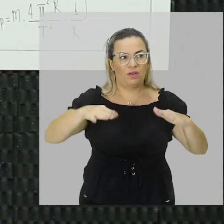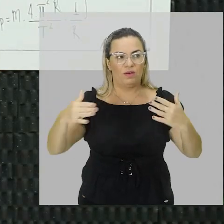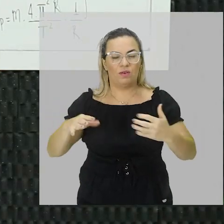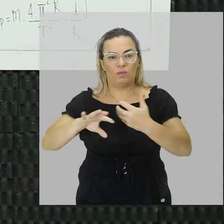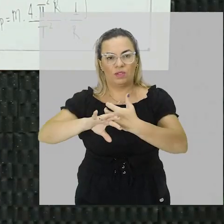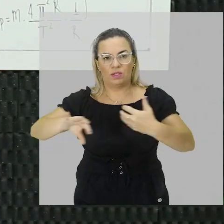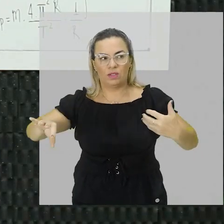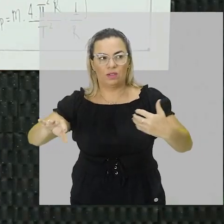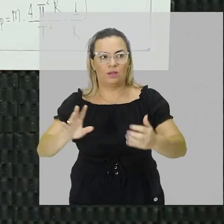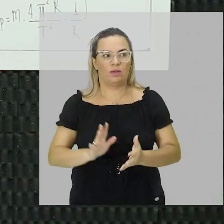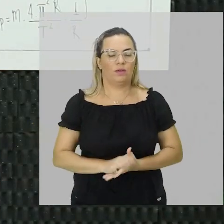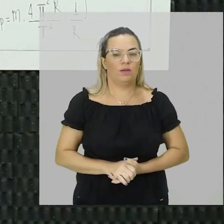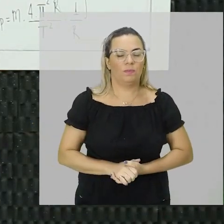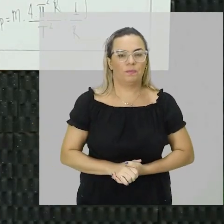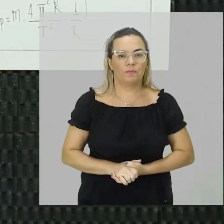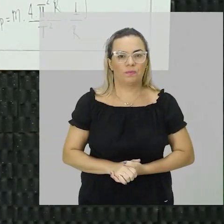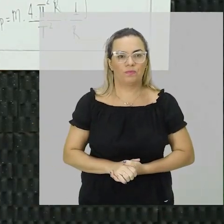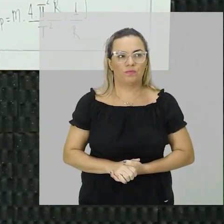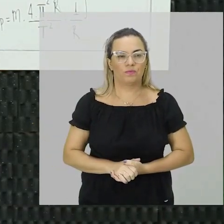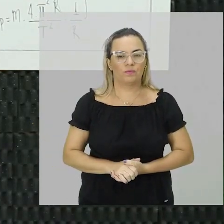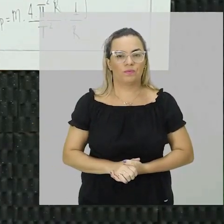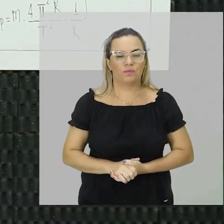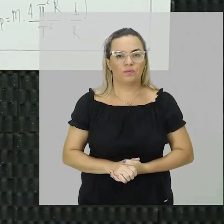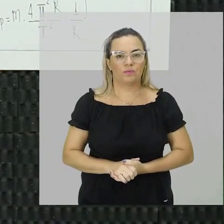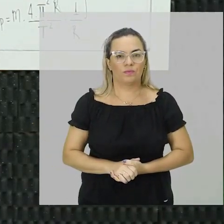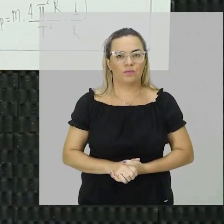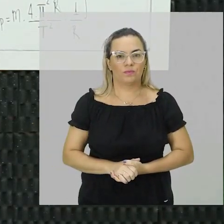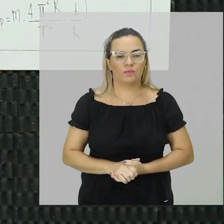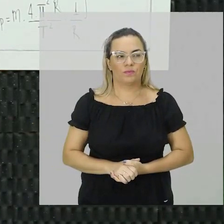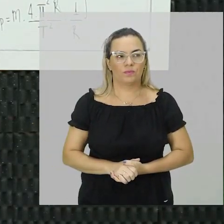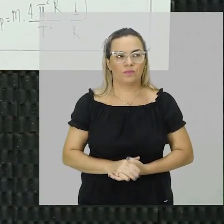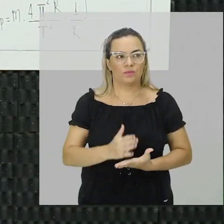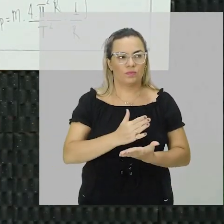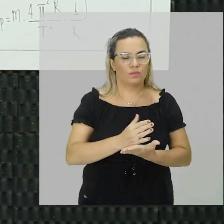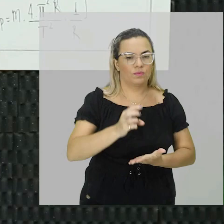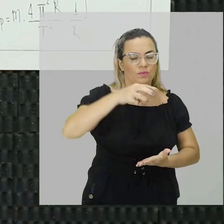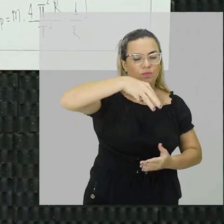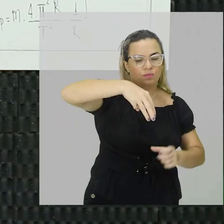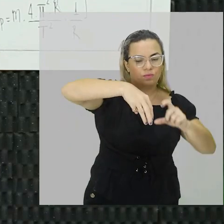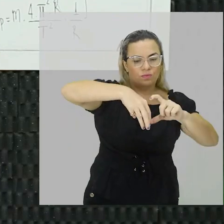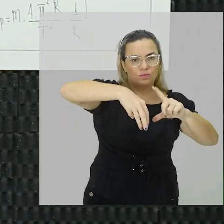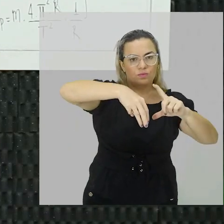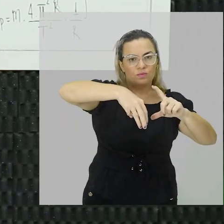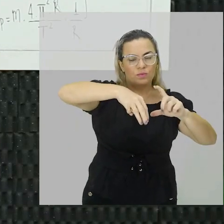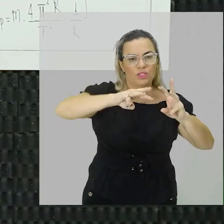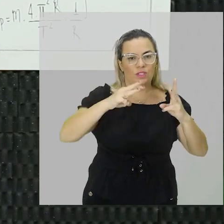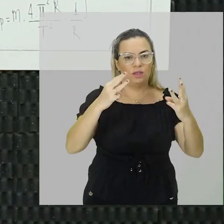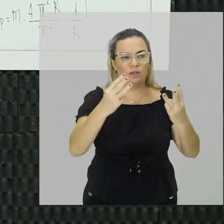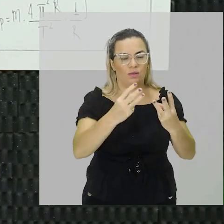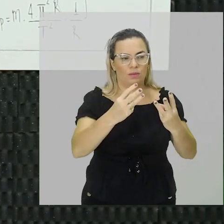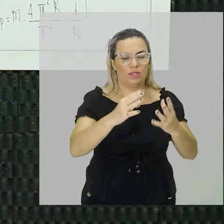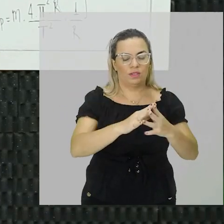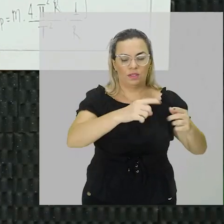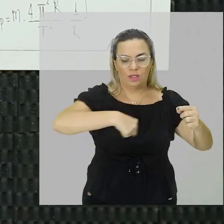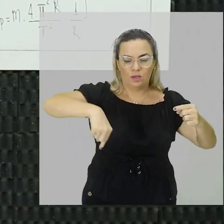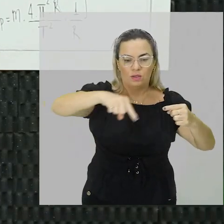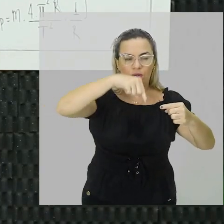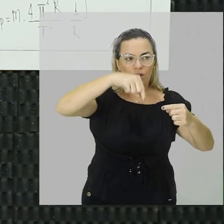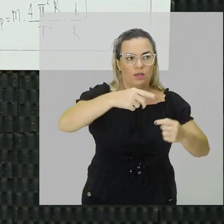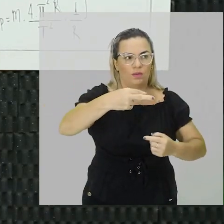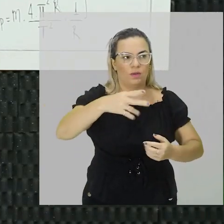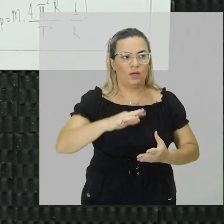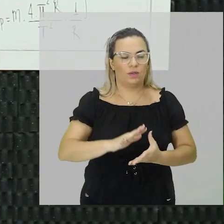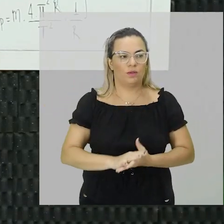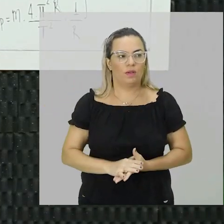o mzão, né, que a gente quer encontrar, que é a massa, vai ser igual. Vou repetir o que estava do outro